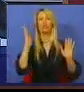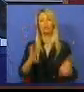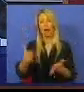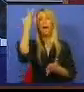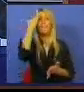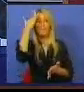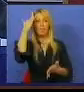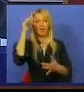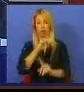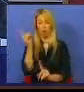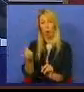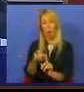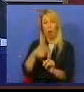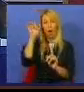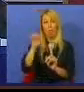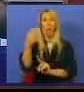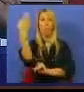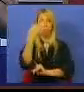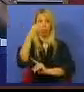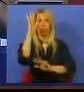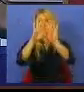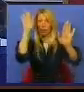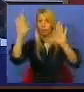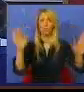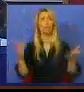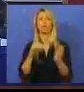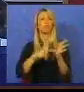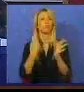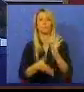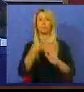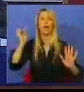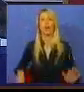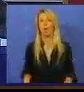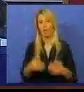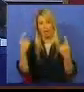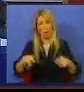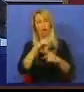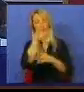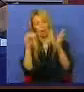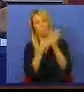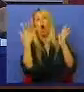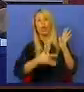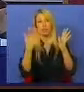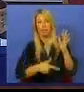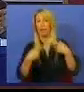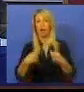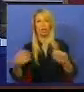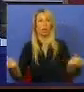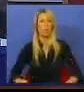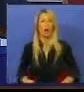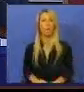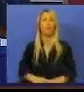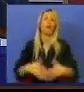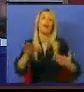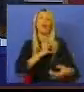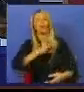Porto, no Museu Machado Soares, que foi anulada. Havia uma inscrição orçamental, não foi executada. Dizia ao Sr. Ministro na altura, vamos